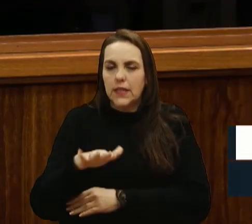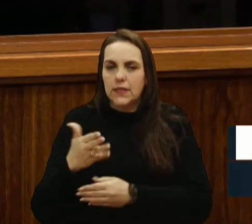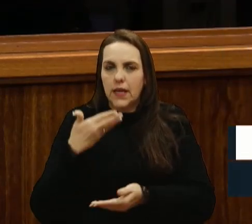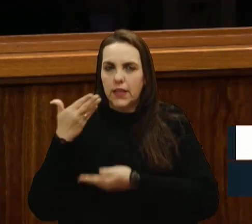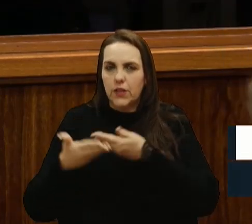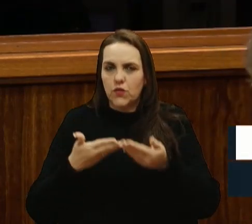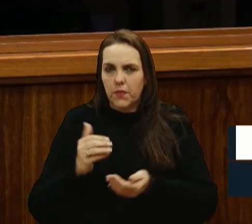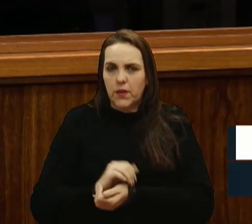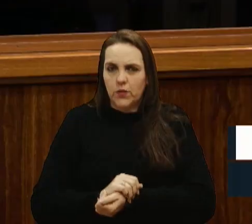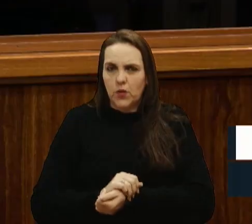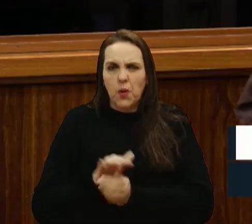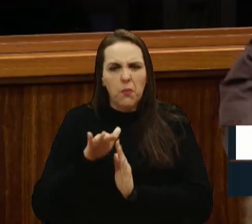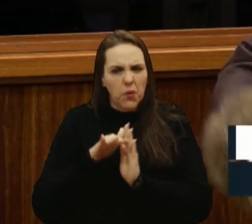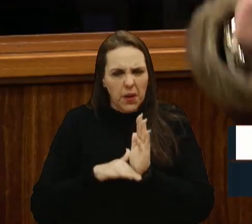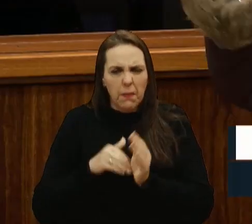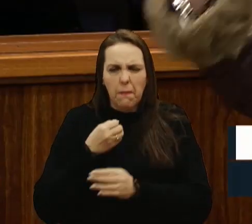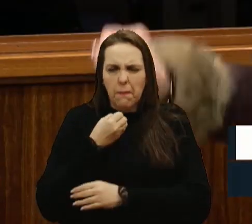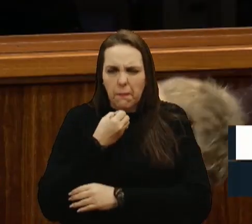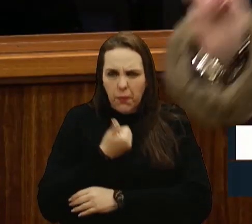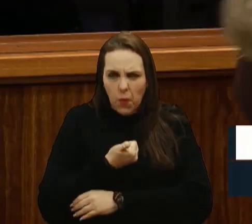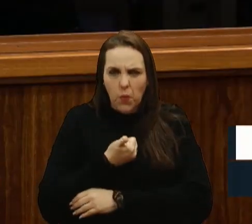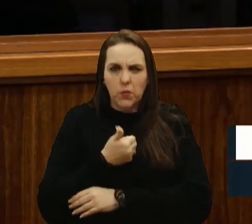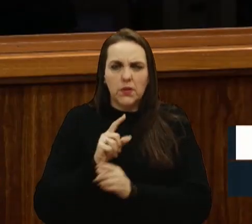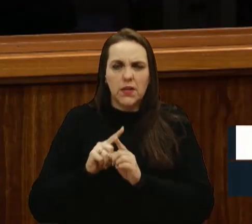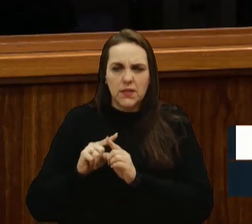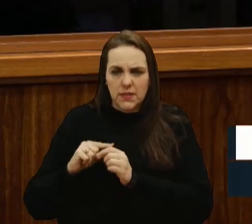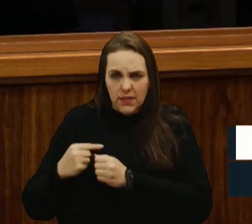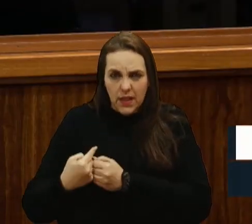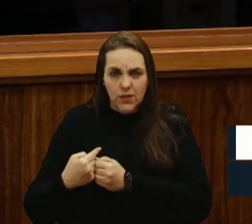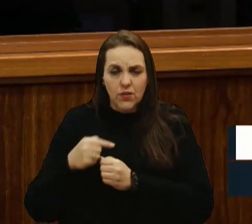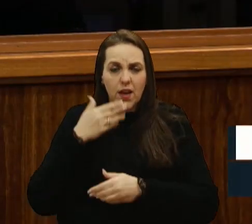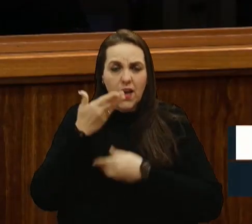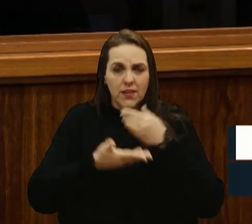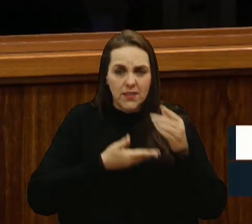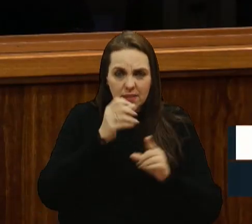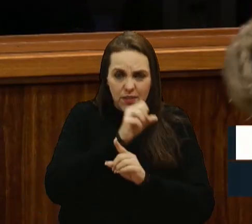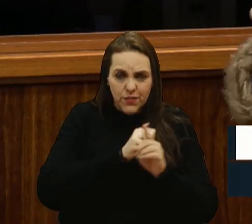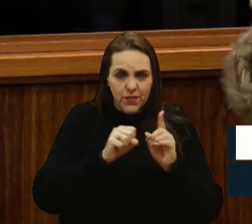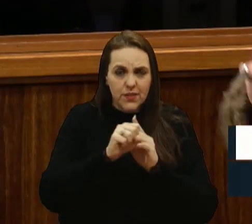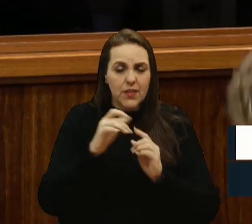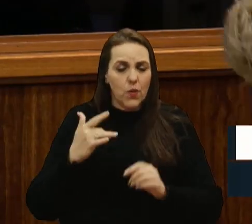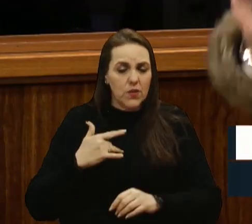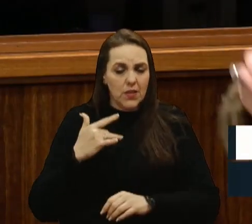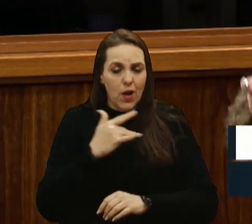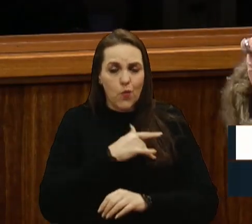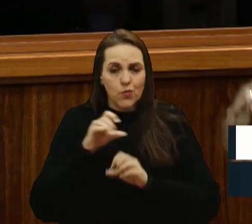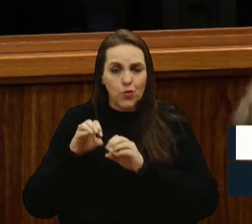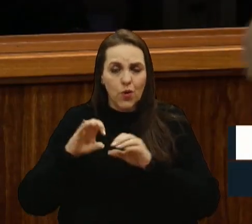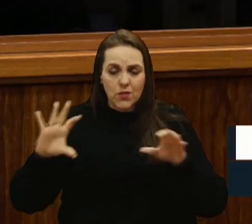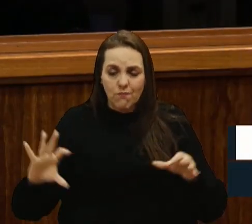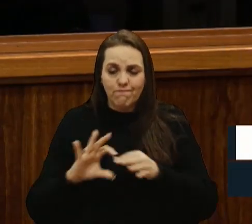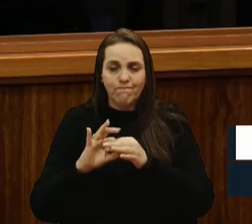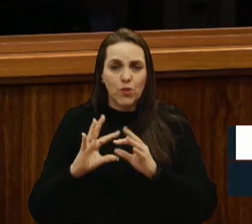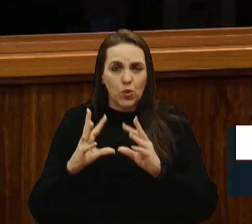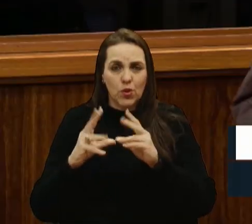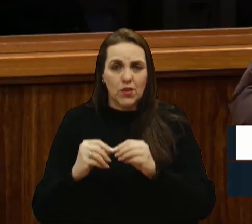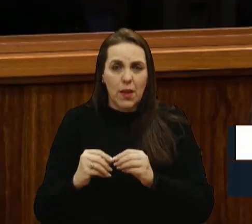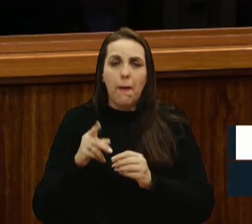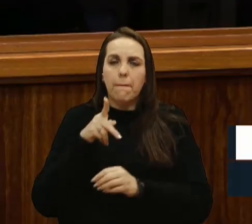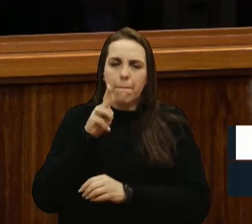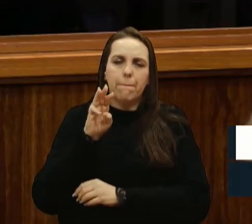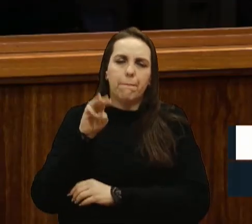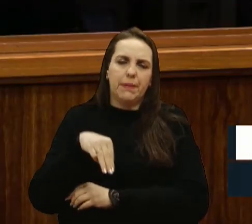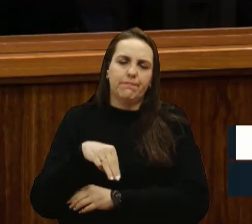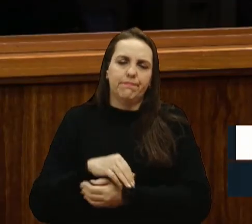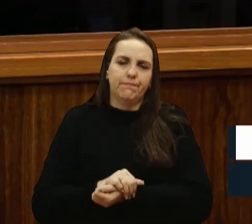programa bom na cidade, na área da assistência, saúde, educação junto, é o PIN. Então, eu acho que